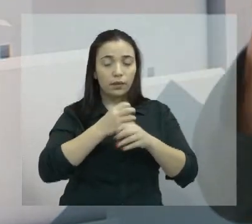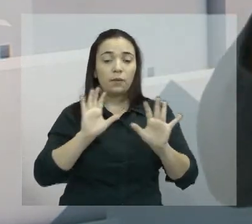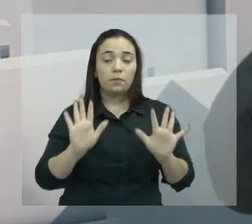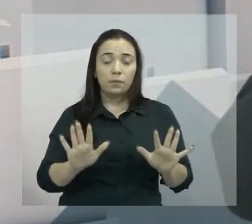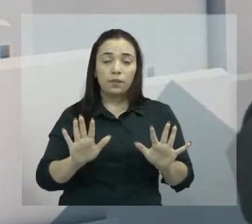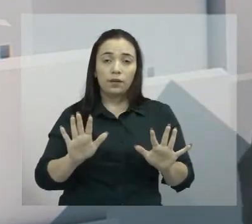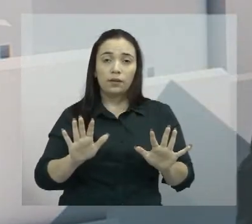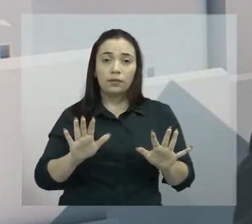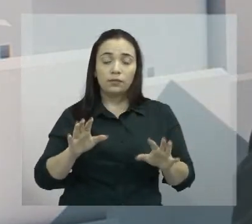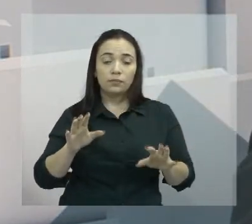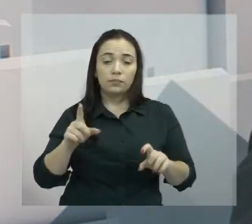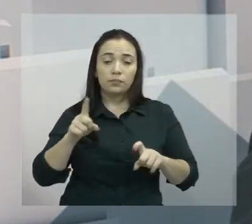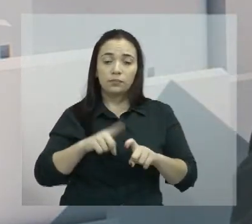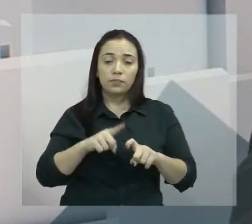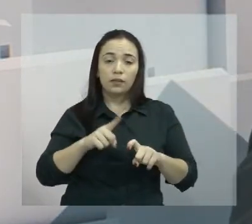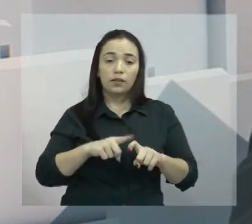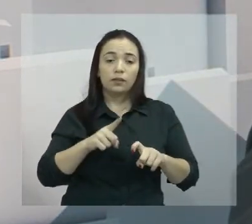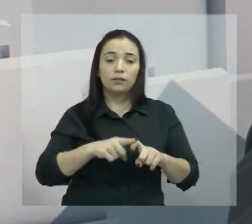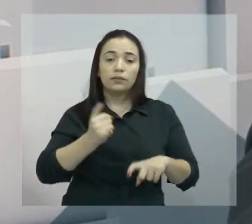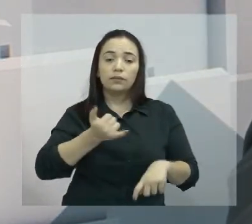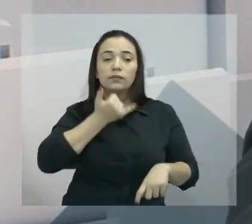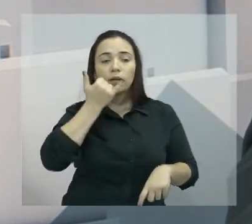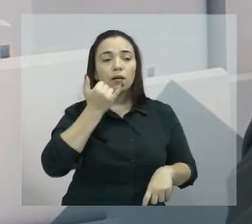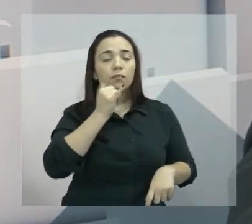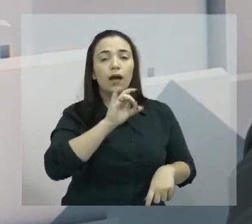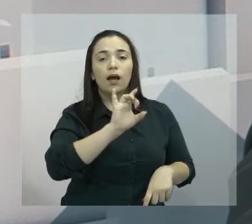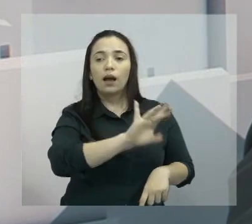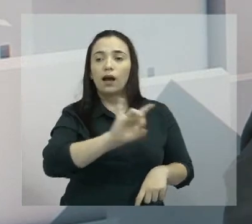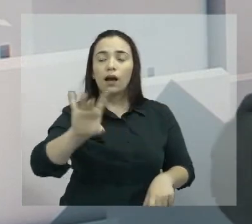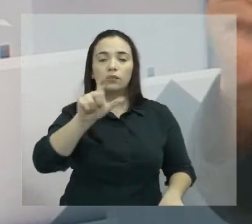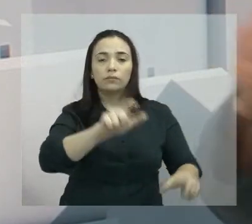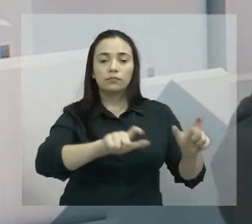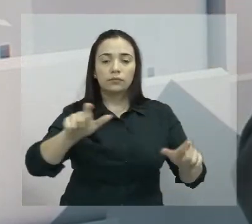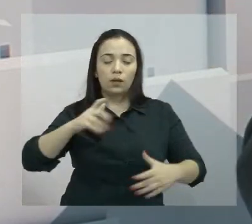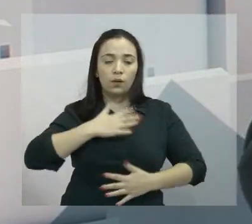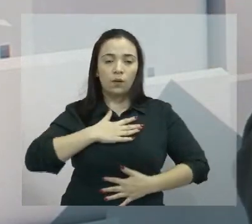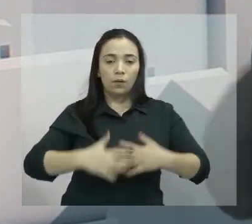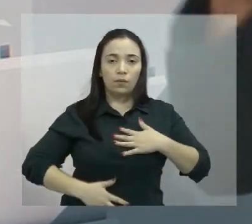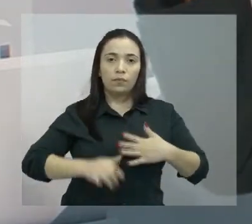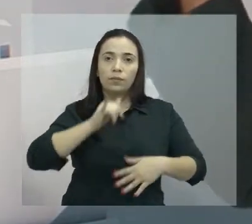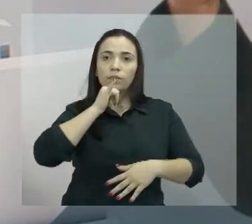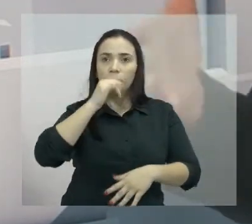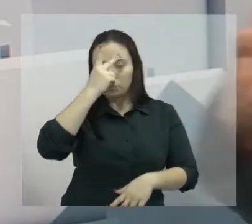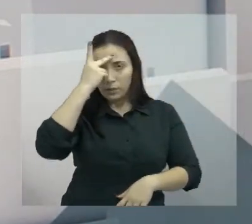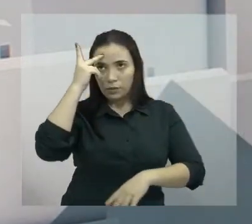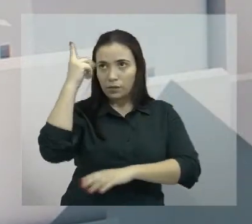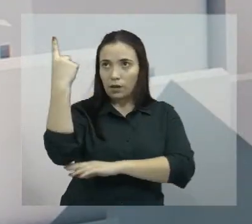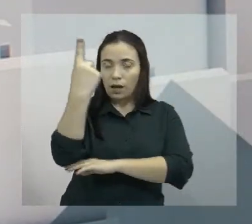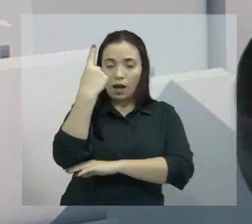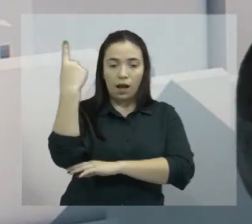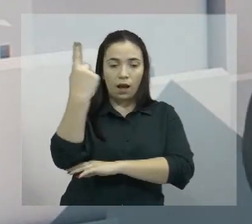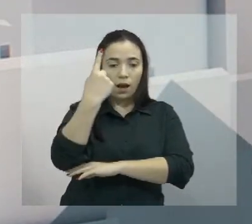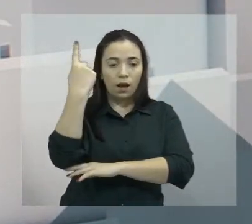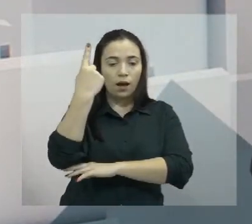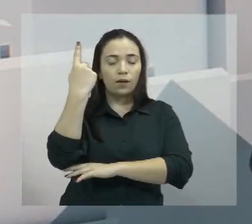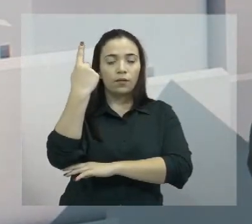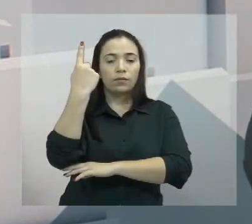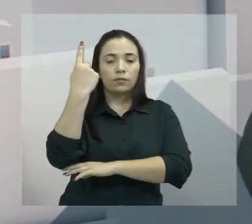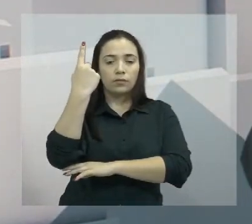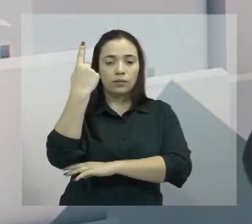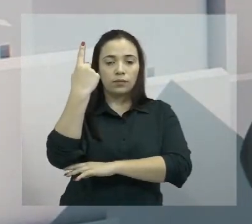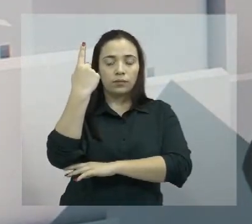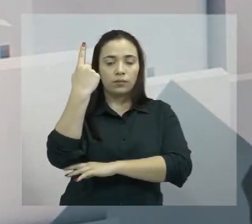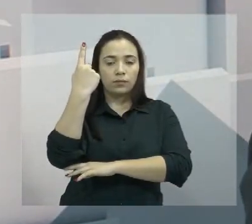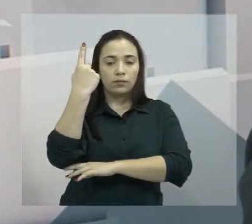claro também que os médicos dizem, olha, depende do organismo de cada pessoa. Né, uma pessoa alta, né, com um peso mais expressivo,